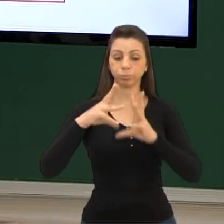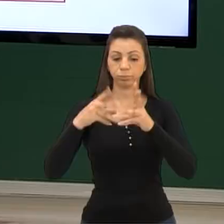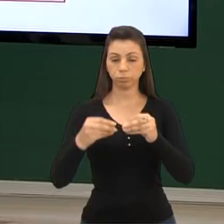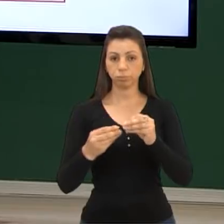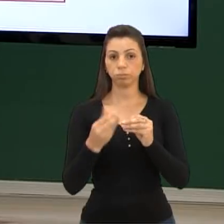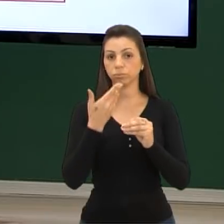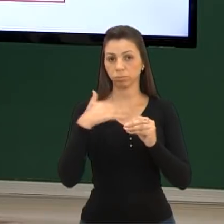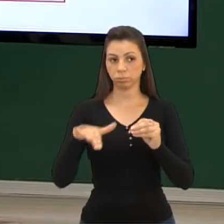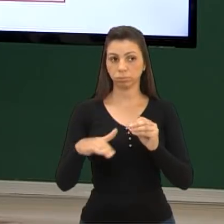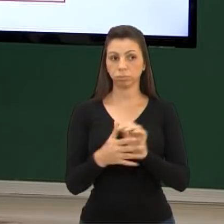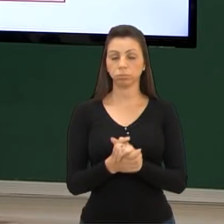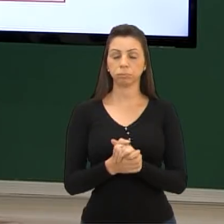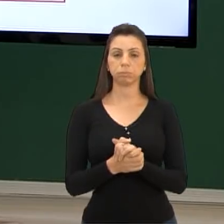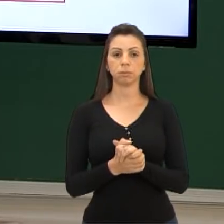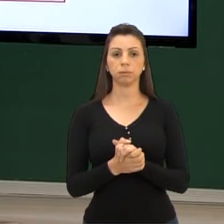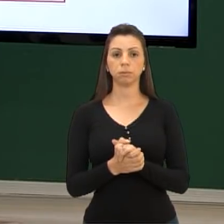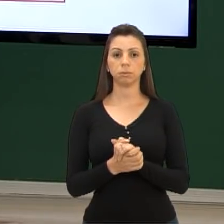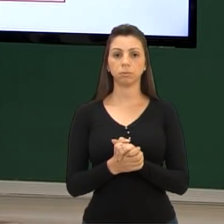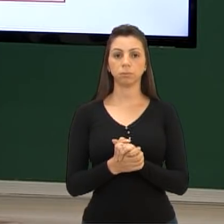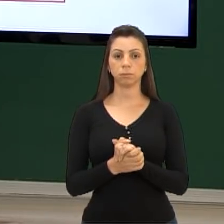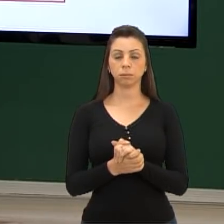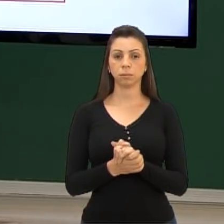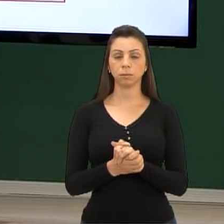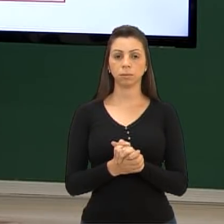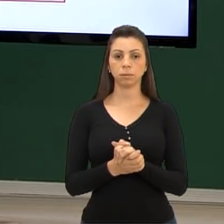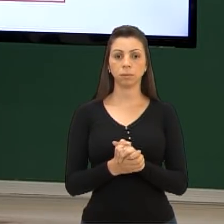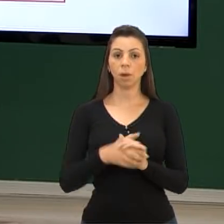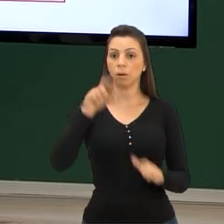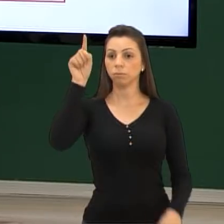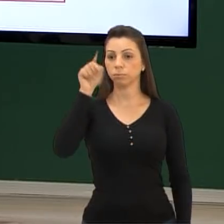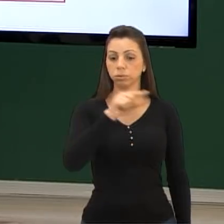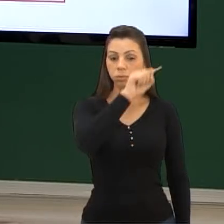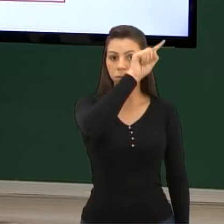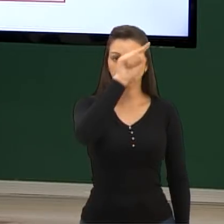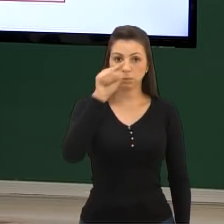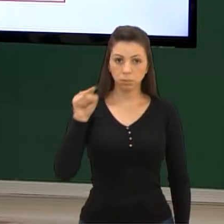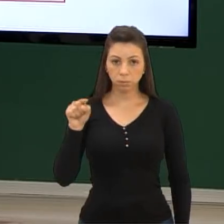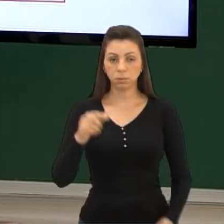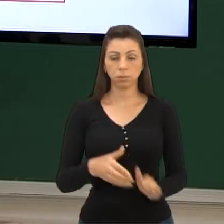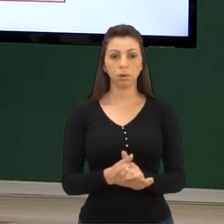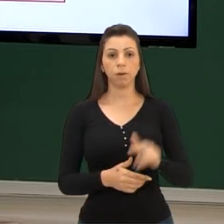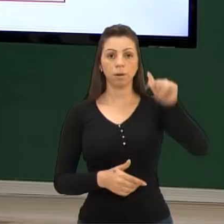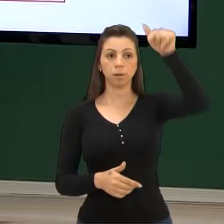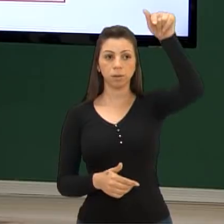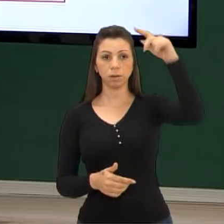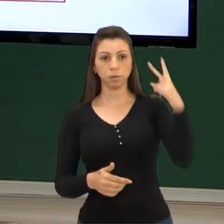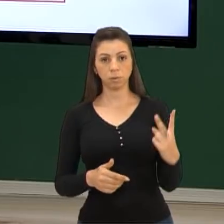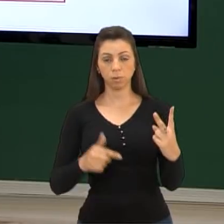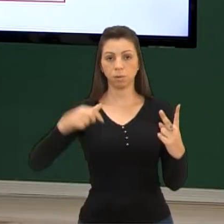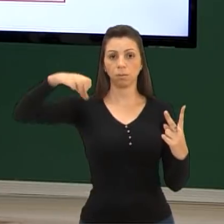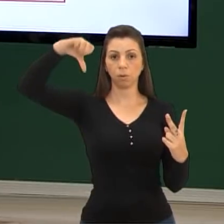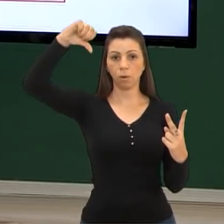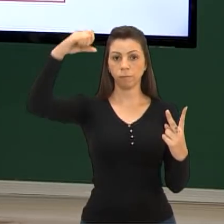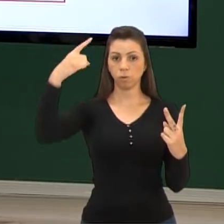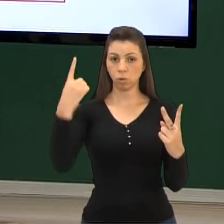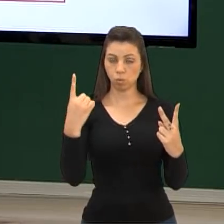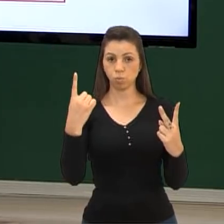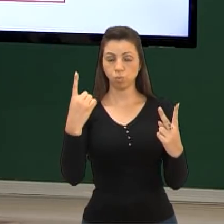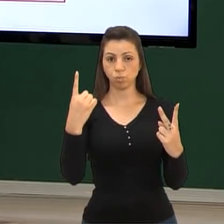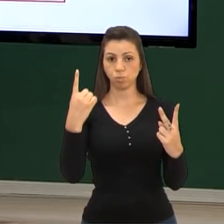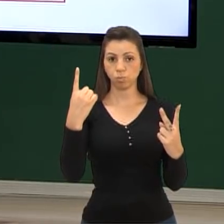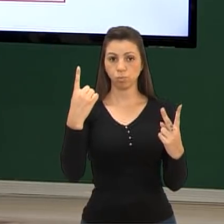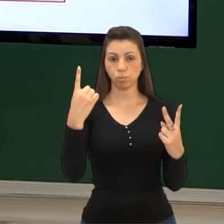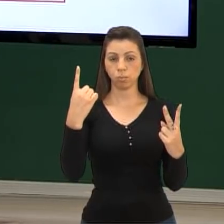valor deste termo que está faltando? Usando a propriedade das proporções, você identifica que se